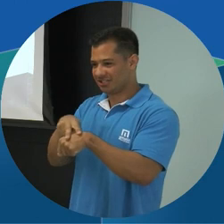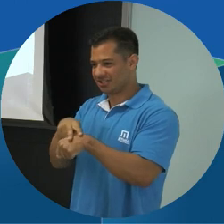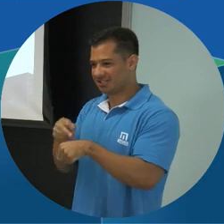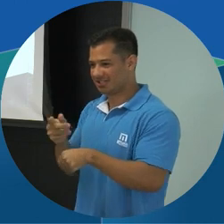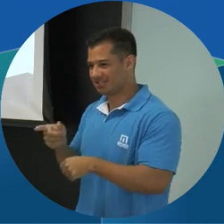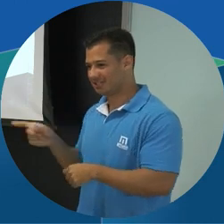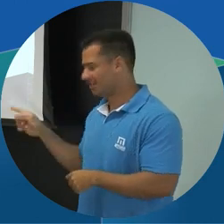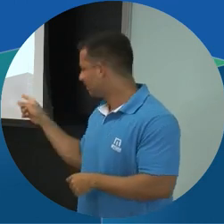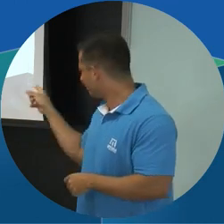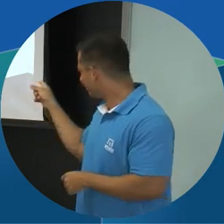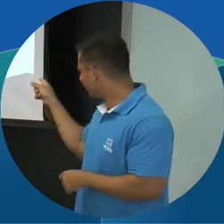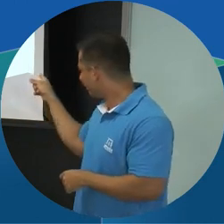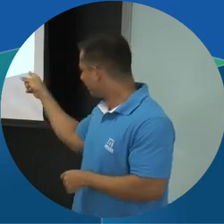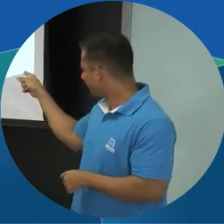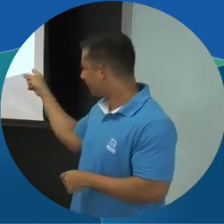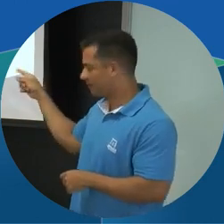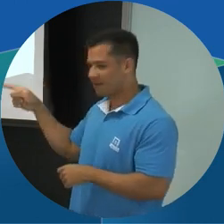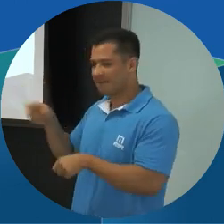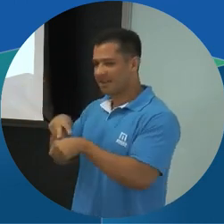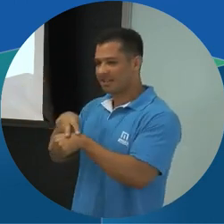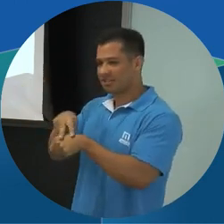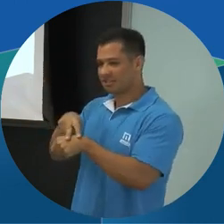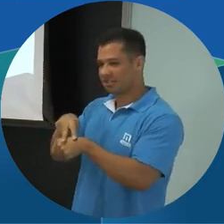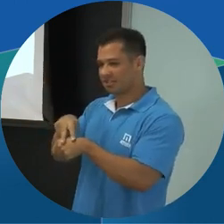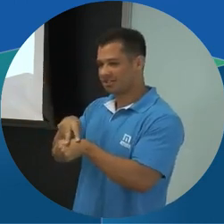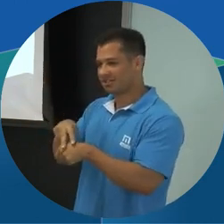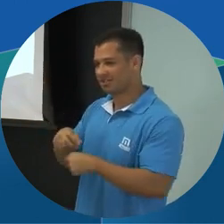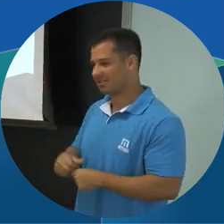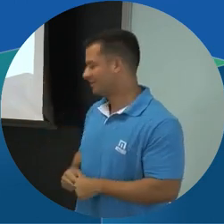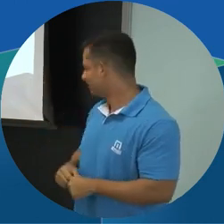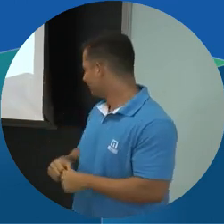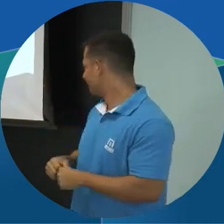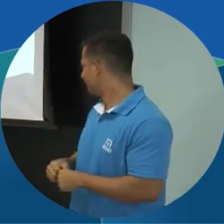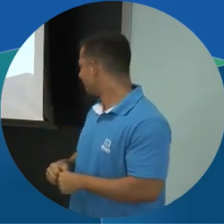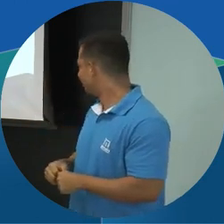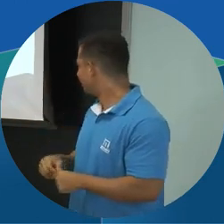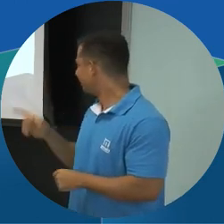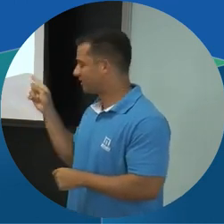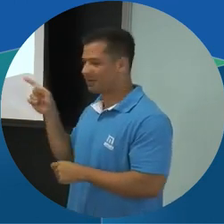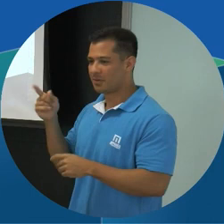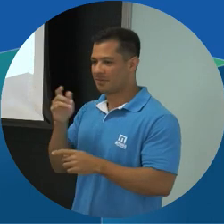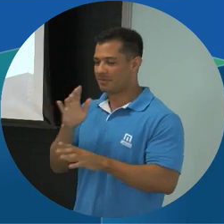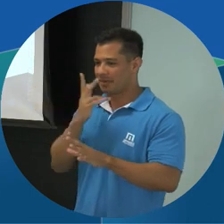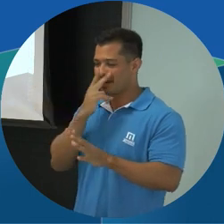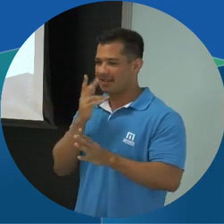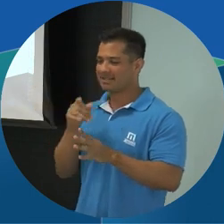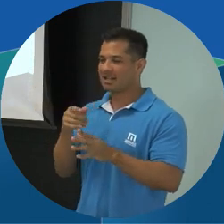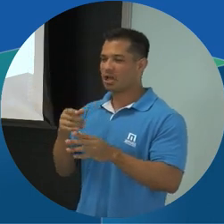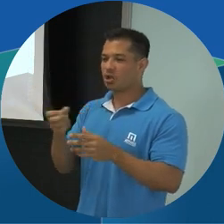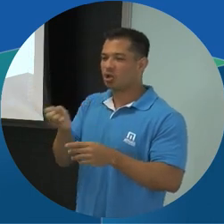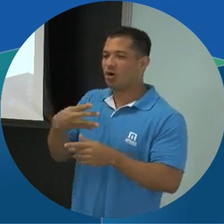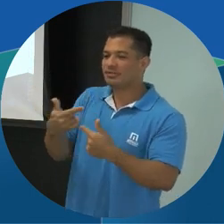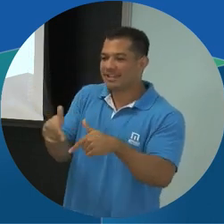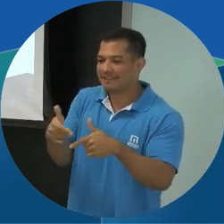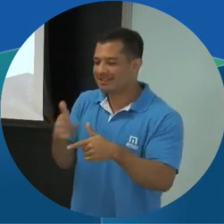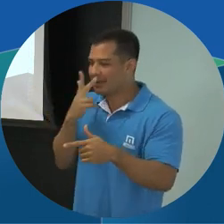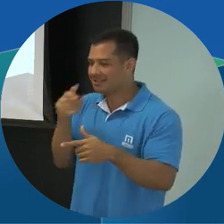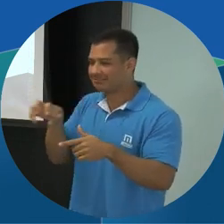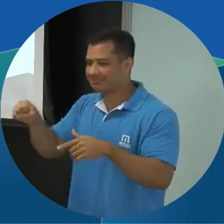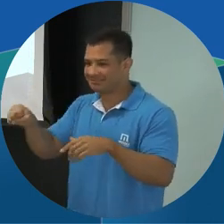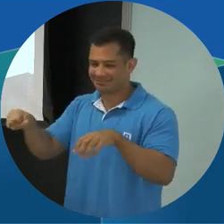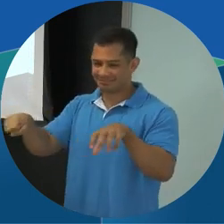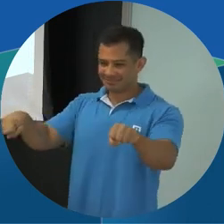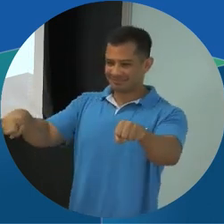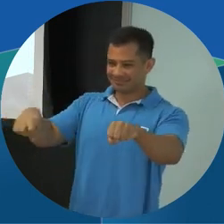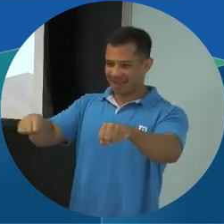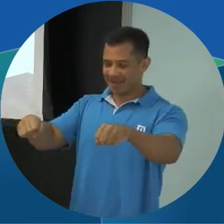adjacentes. Interessante aqui é que a cada novo serviço a gente abre pelo menos uma portinha aqui de serviços que estão próximos. Então a gente